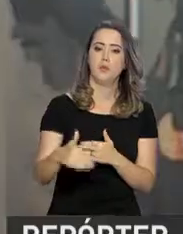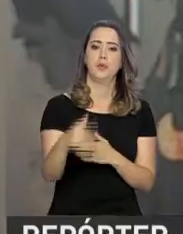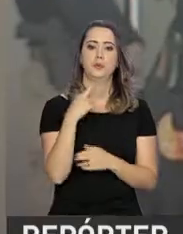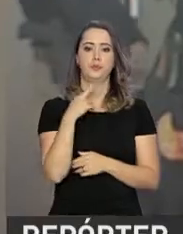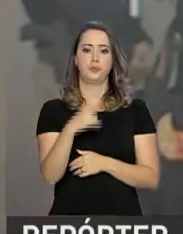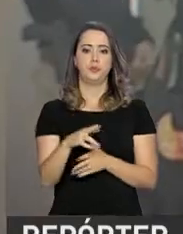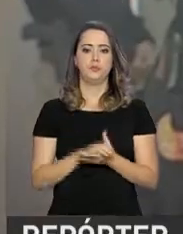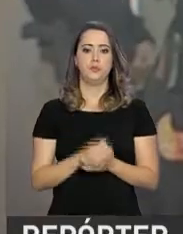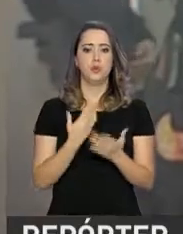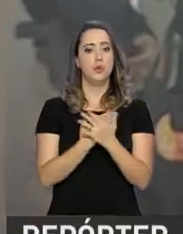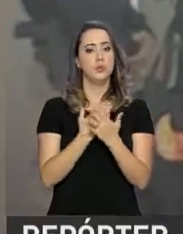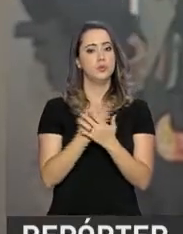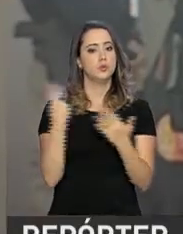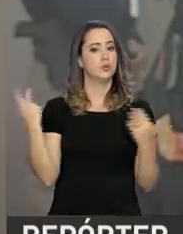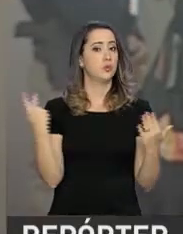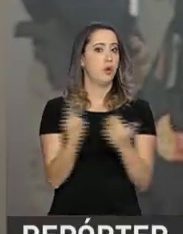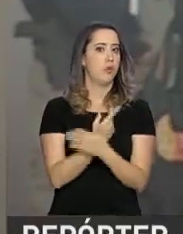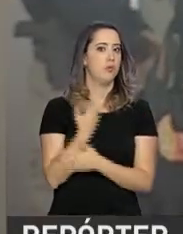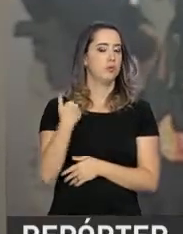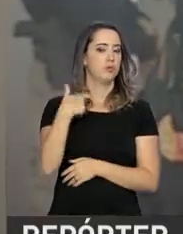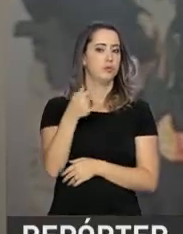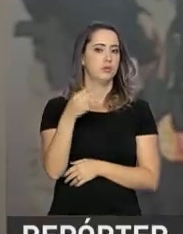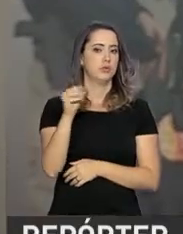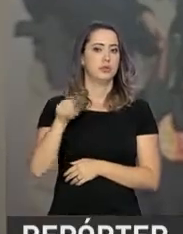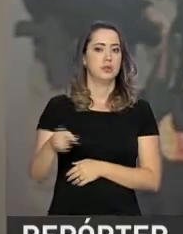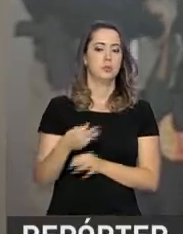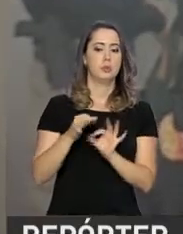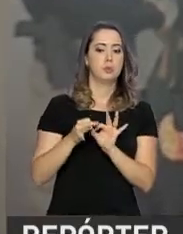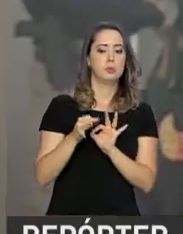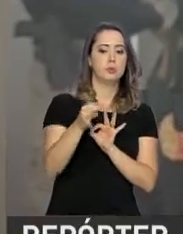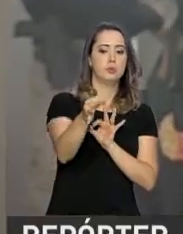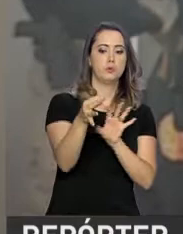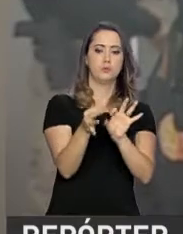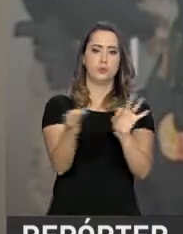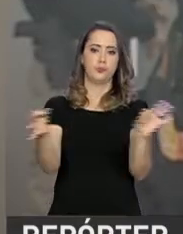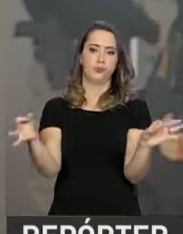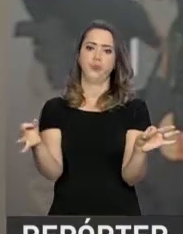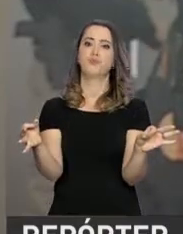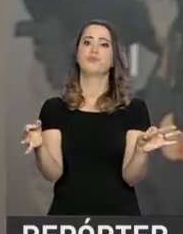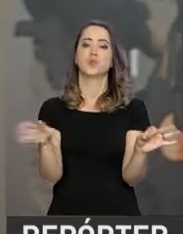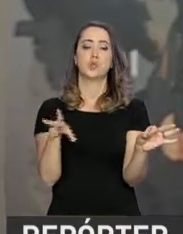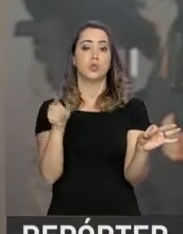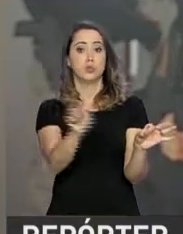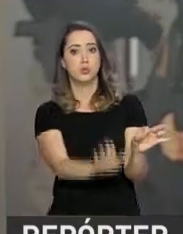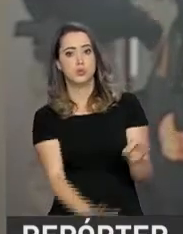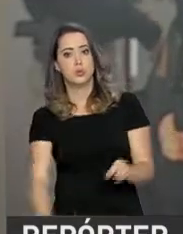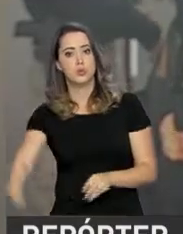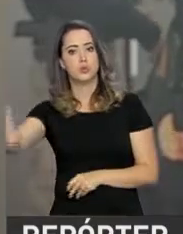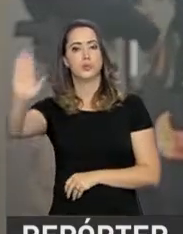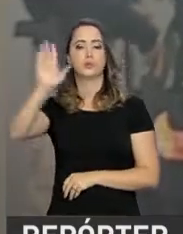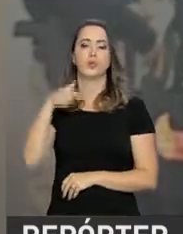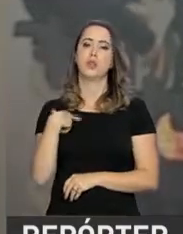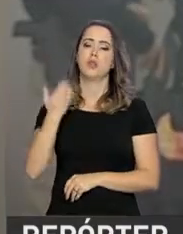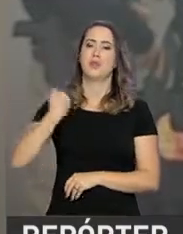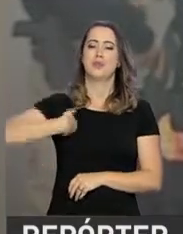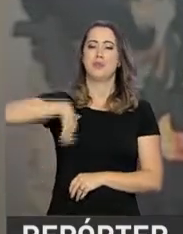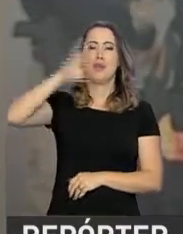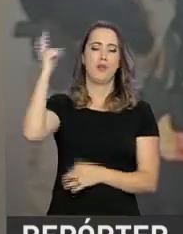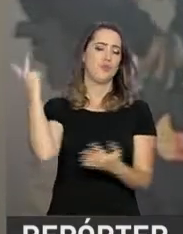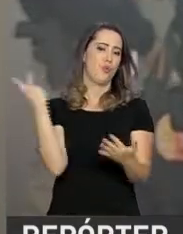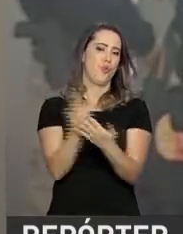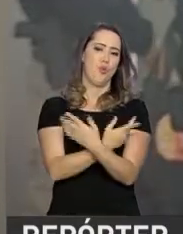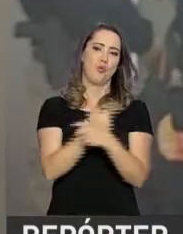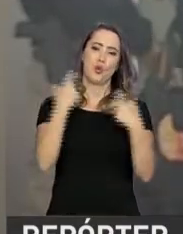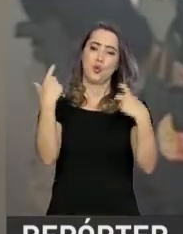resultado. O estudo foi feito em mais de 70 mil quilômetros de rodovias federais de todo o país. E as campeãs em número